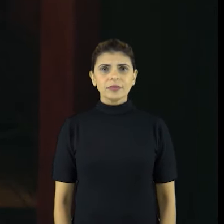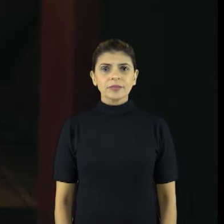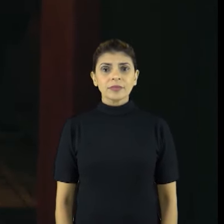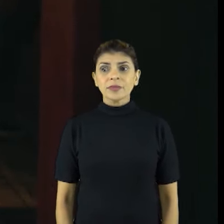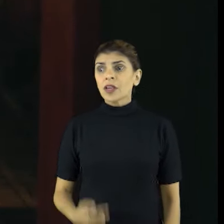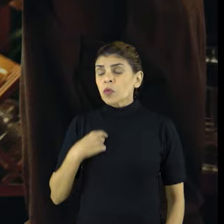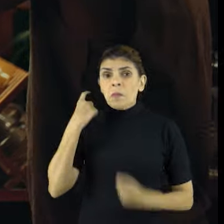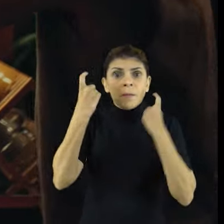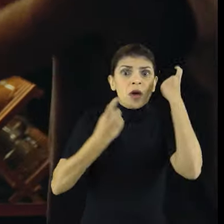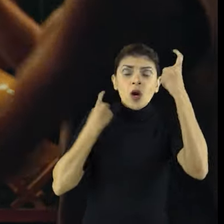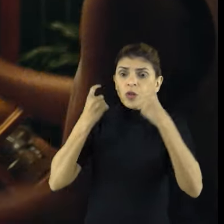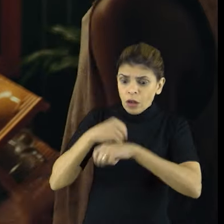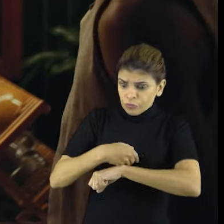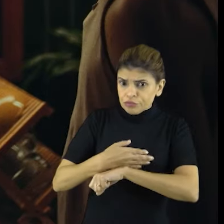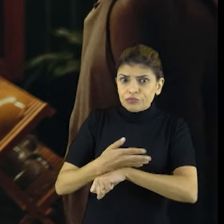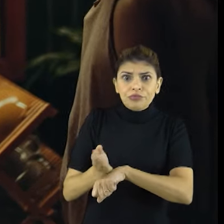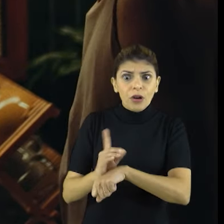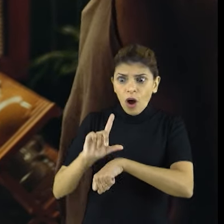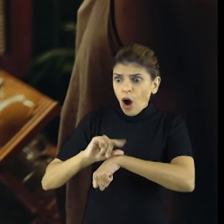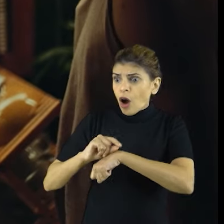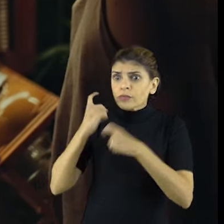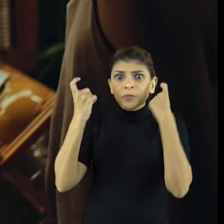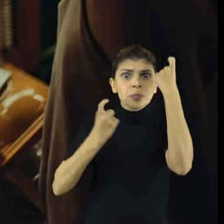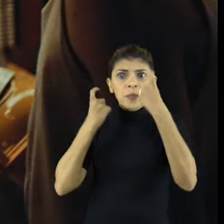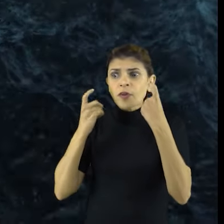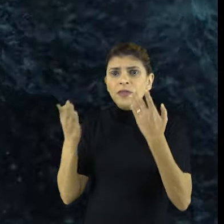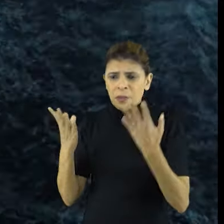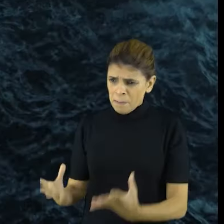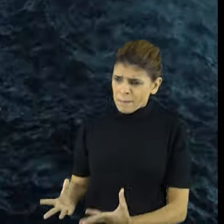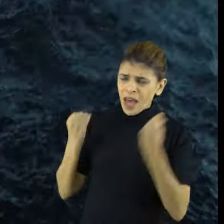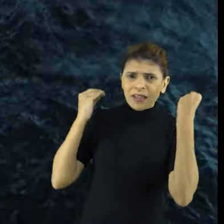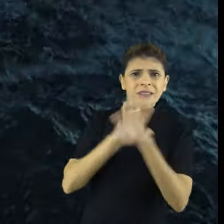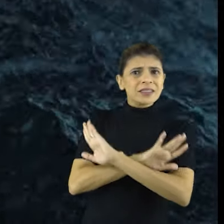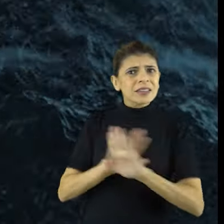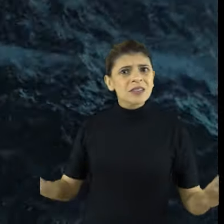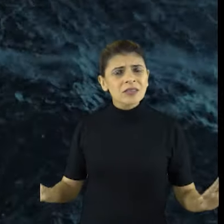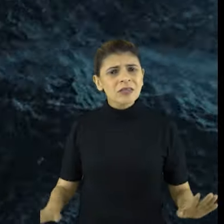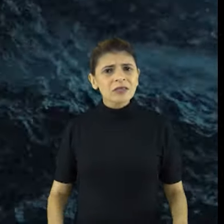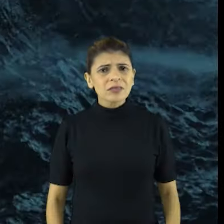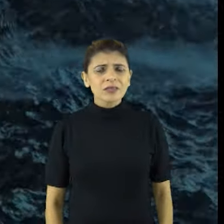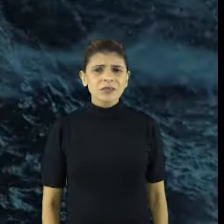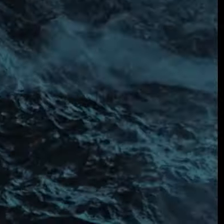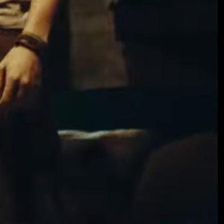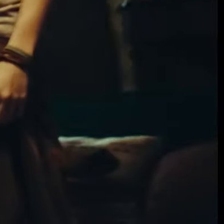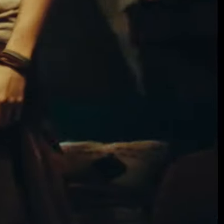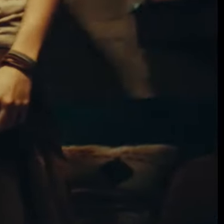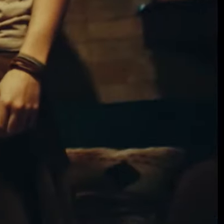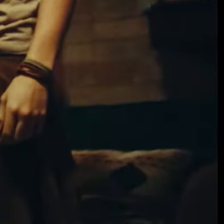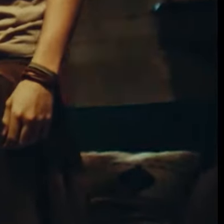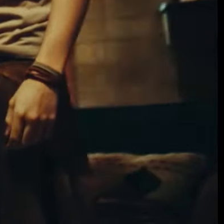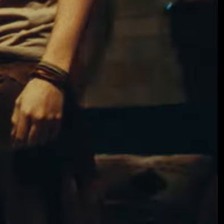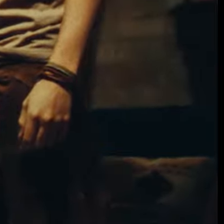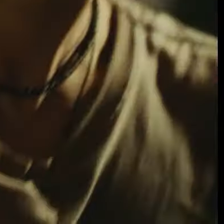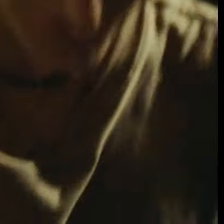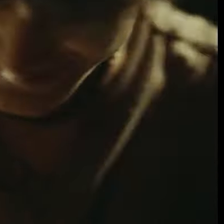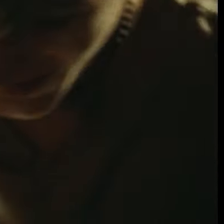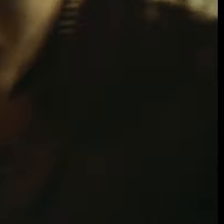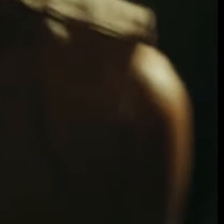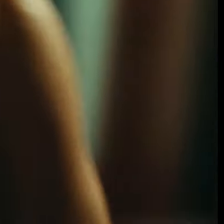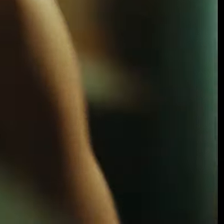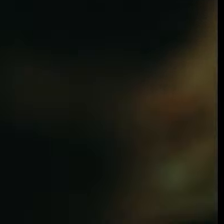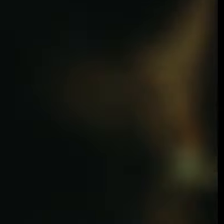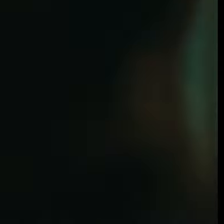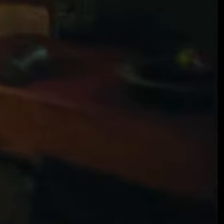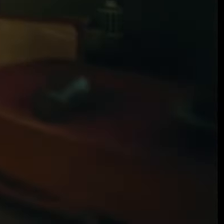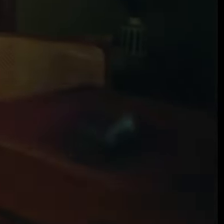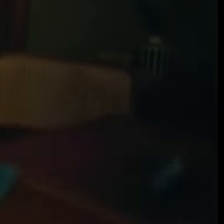começa. Eles discutem. Ondas gigantes se formam no mar revolto. A mãe segue o filho. A água